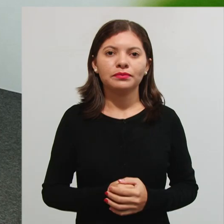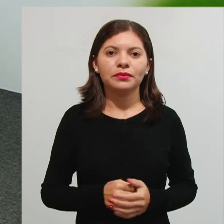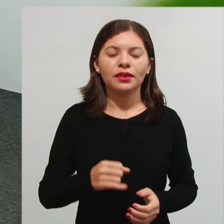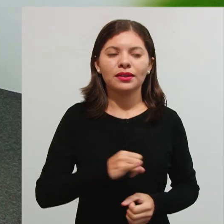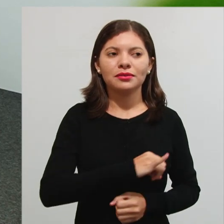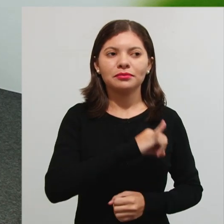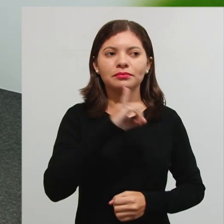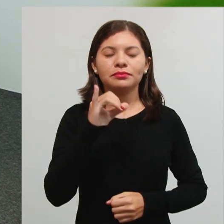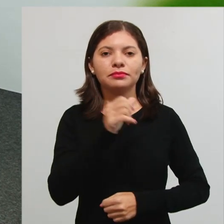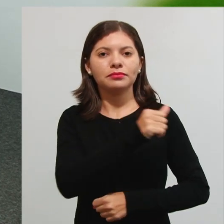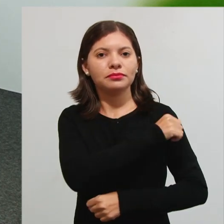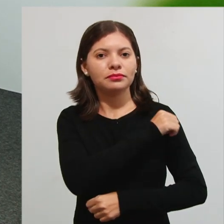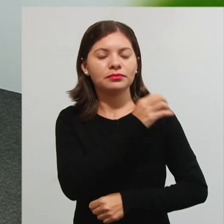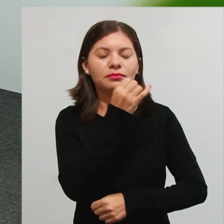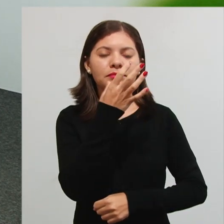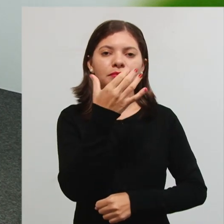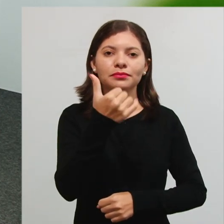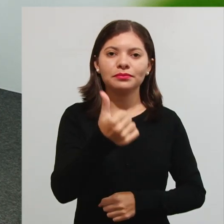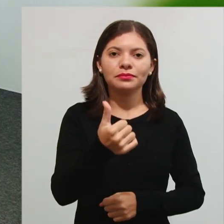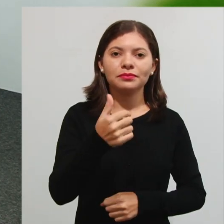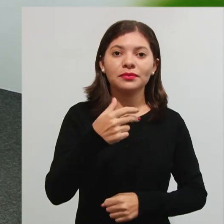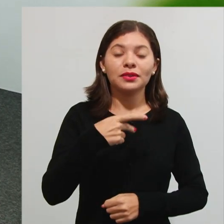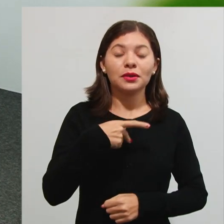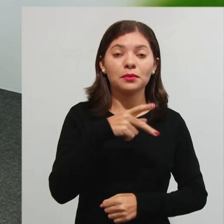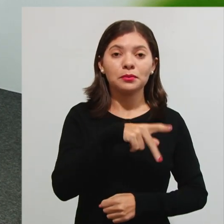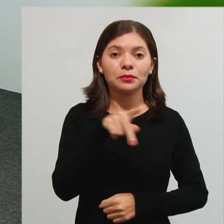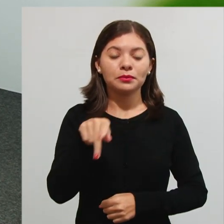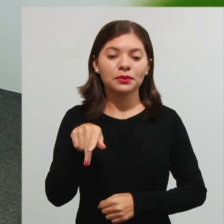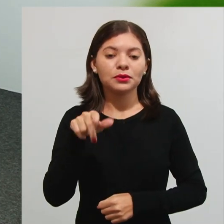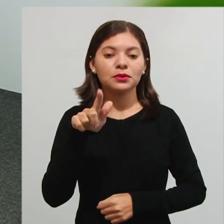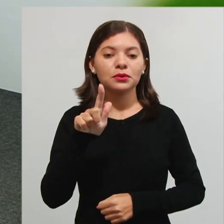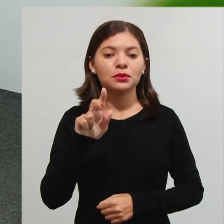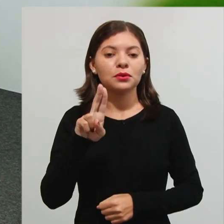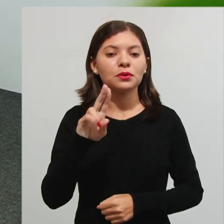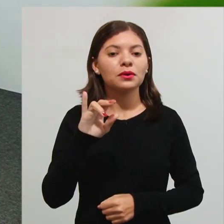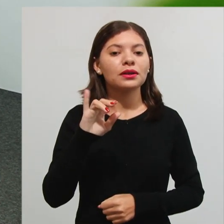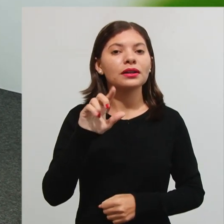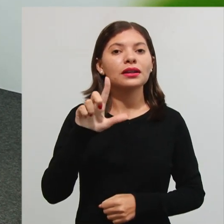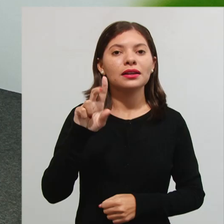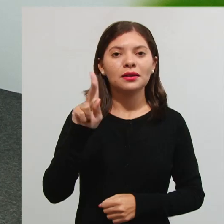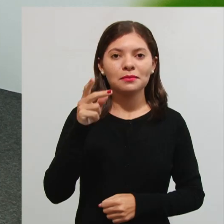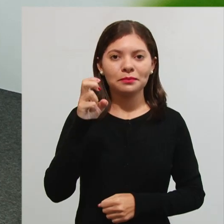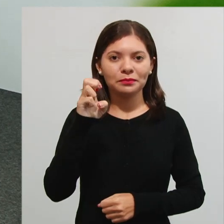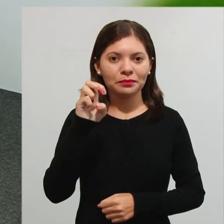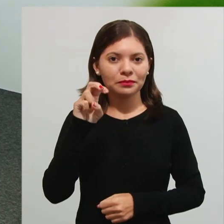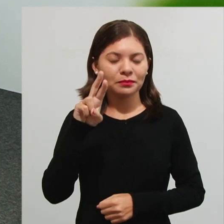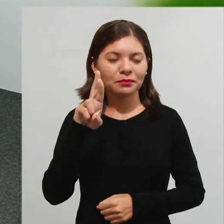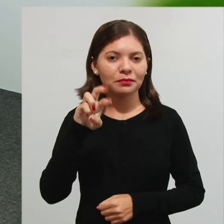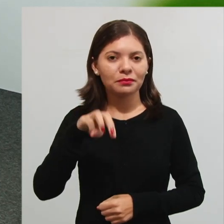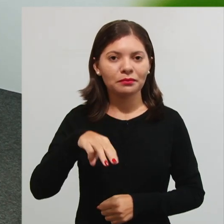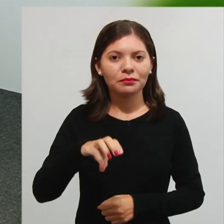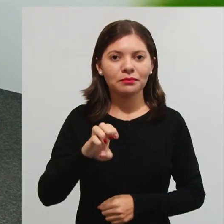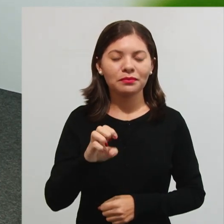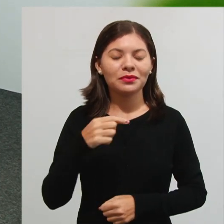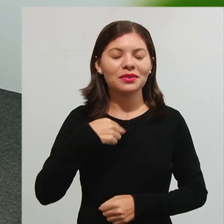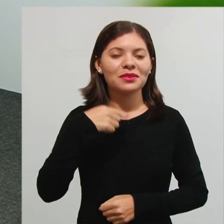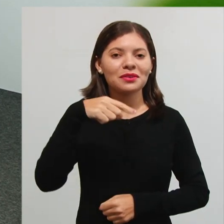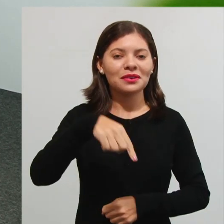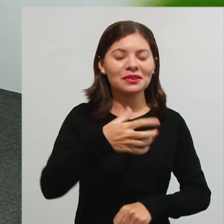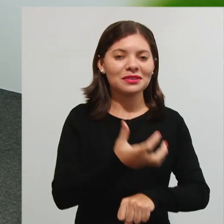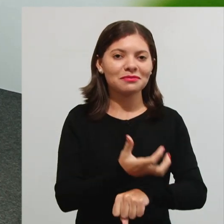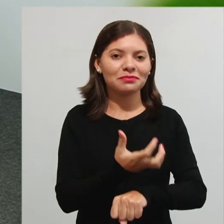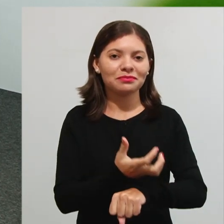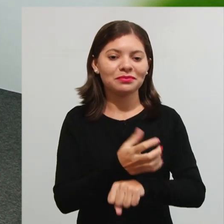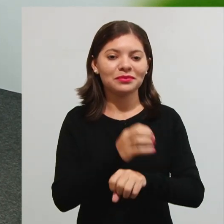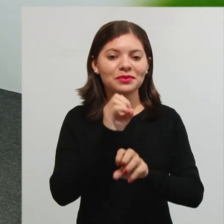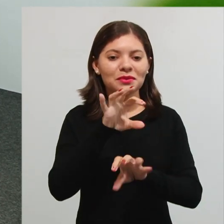Olá, estudante, tudo bem? Sou o professor Guilherme Tadachi e estamos aqui com a nossa disciplina de Educação Empreendedora do curso de